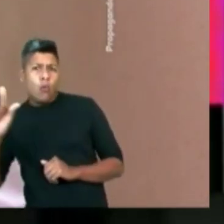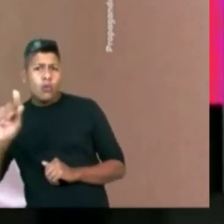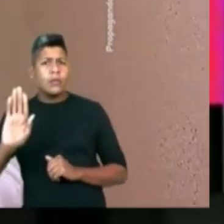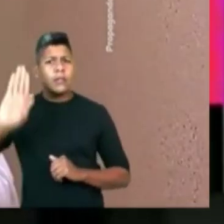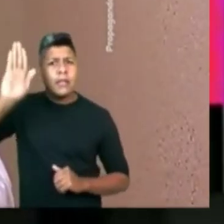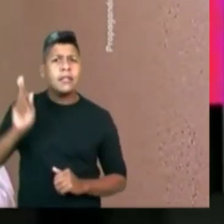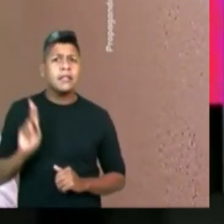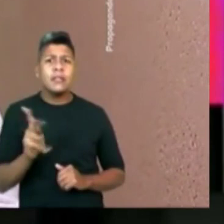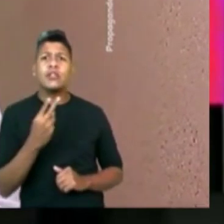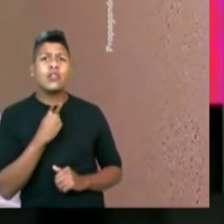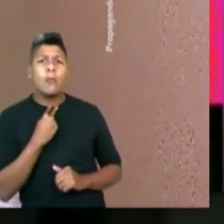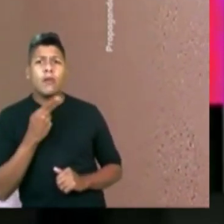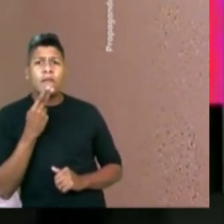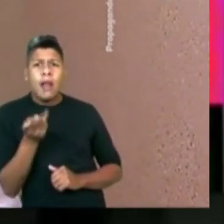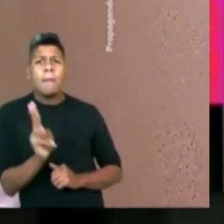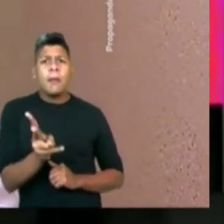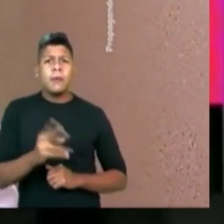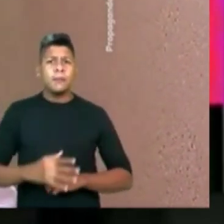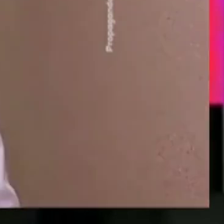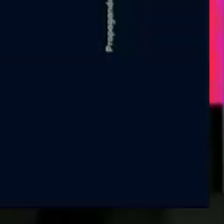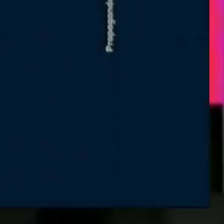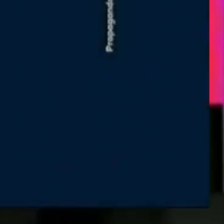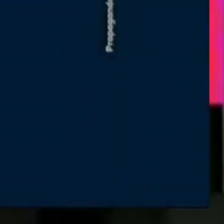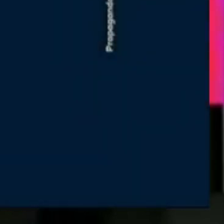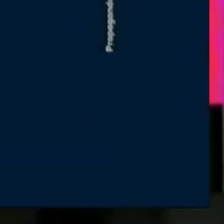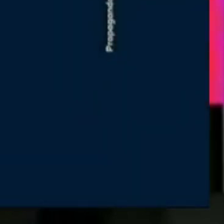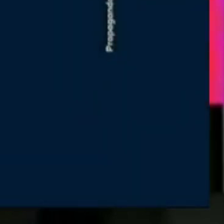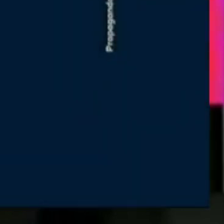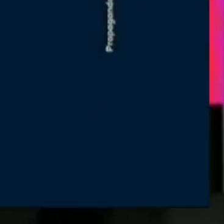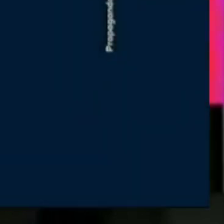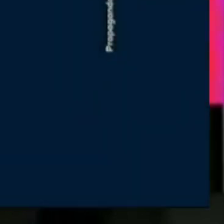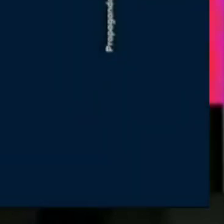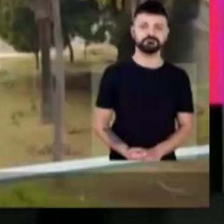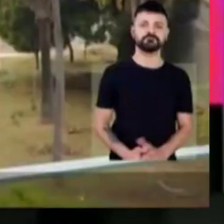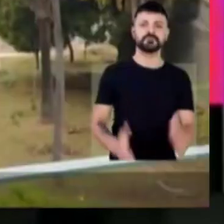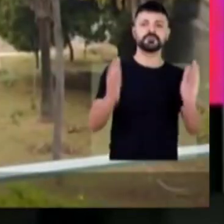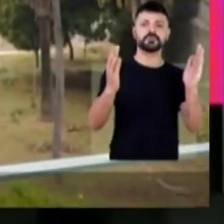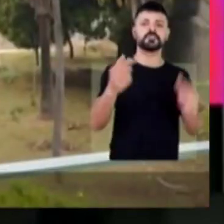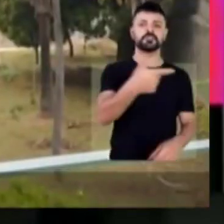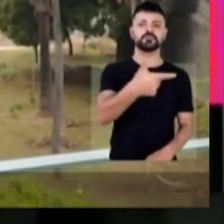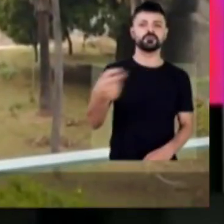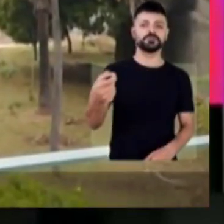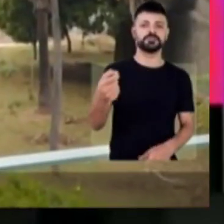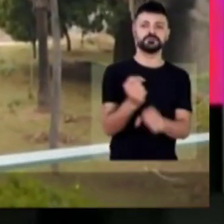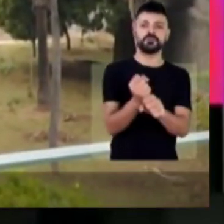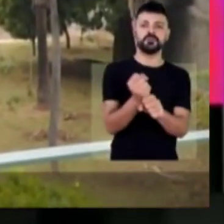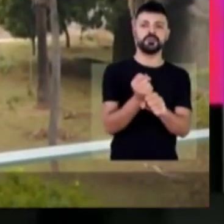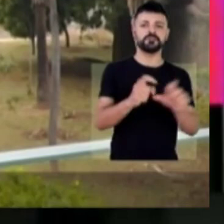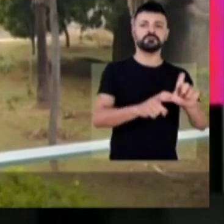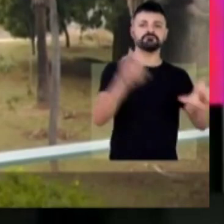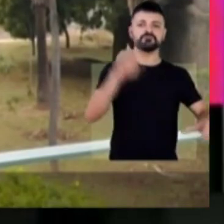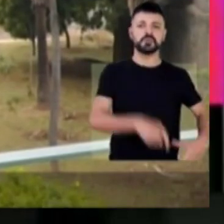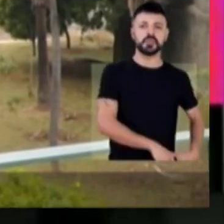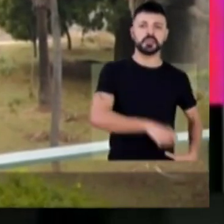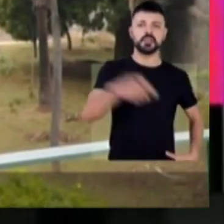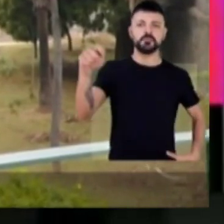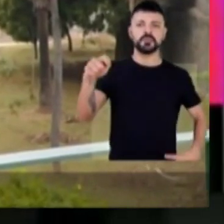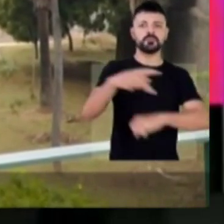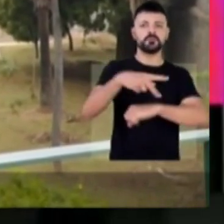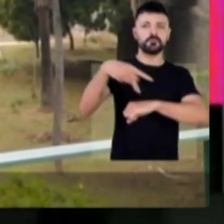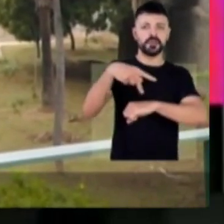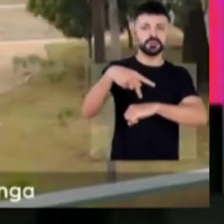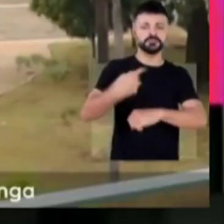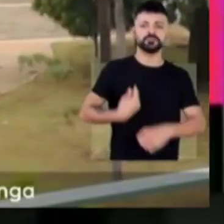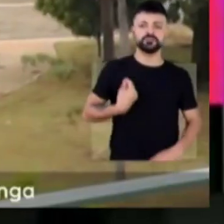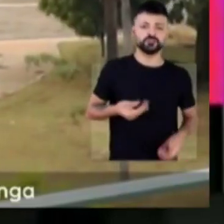partido também? Ou os outros candidatos que nem podem dizer o mesmo? Pesquise e confirme. Aos 200 anos da independência